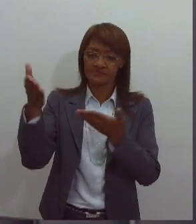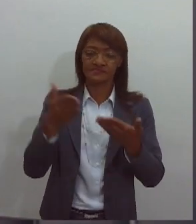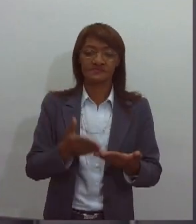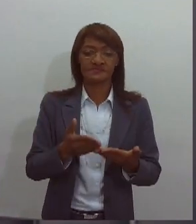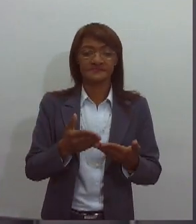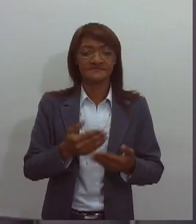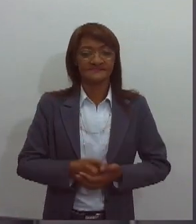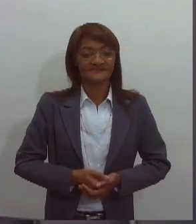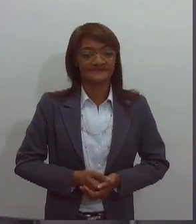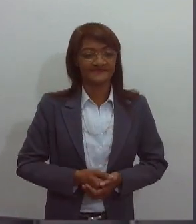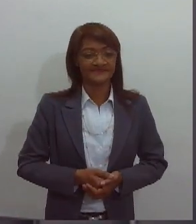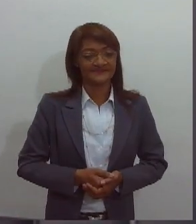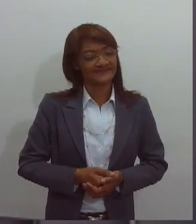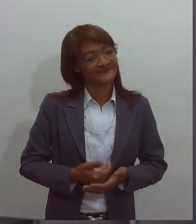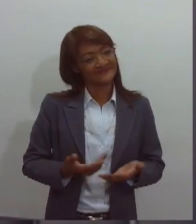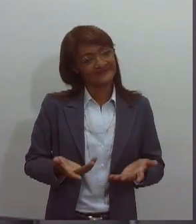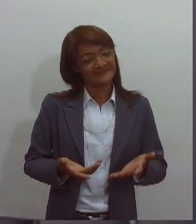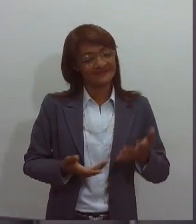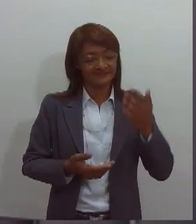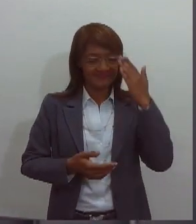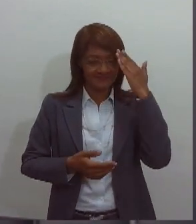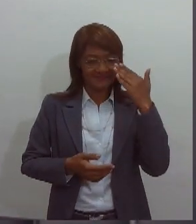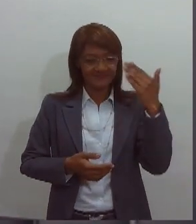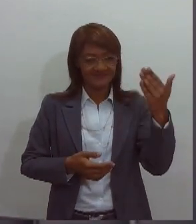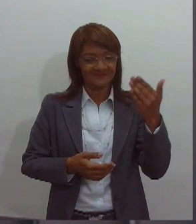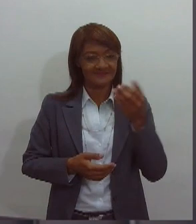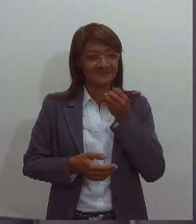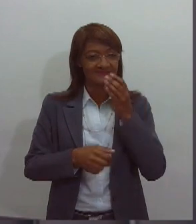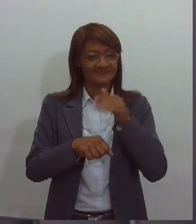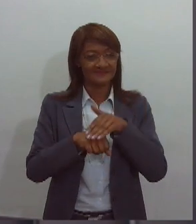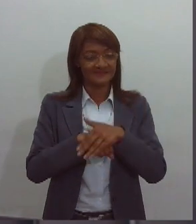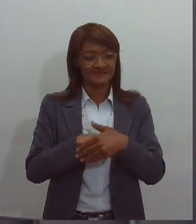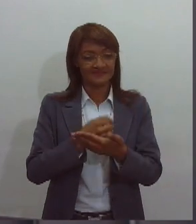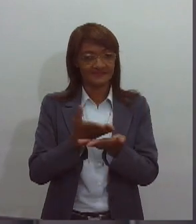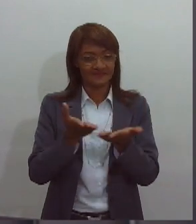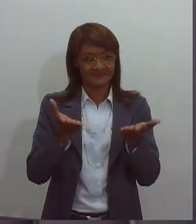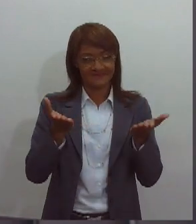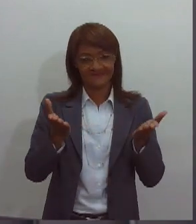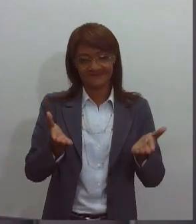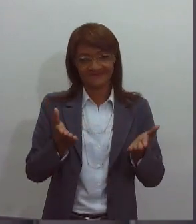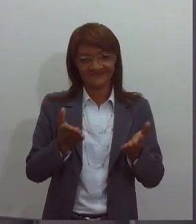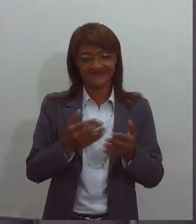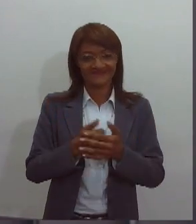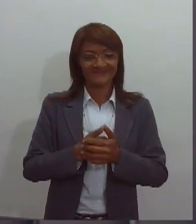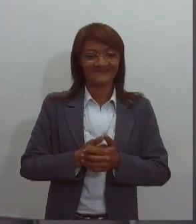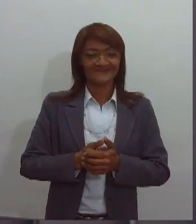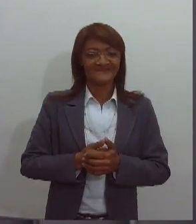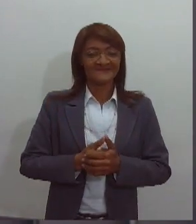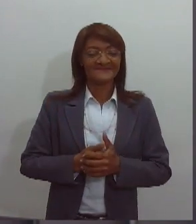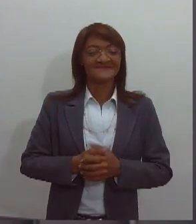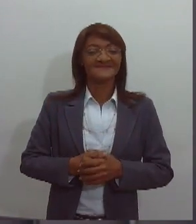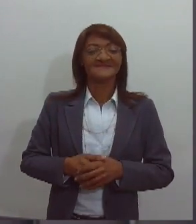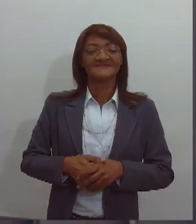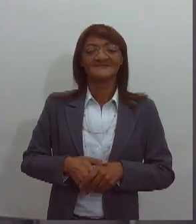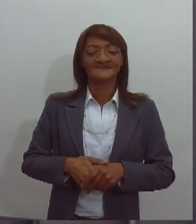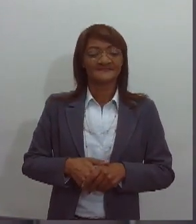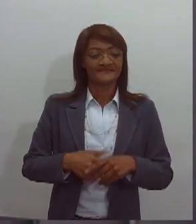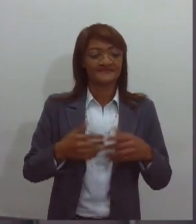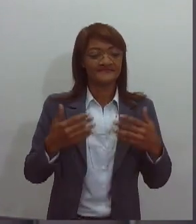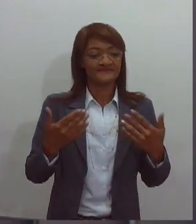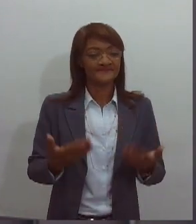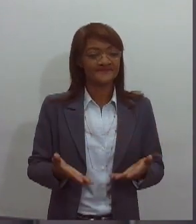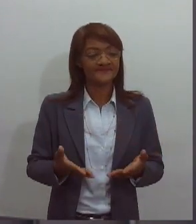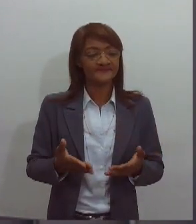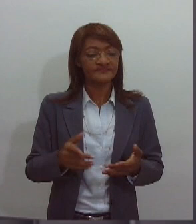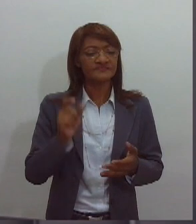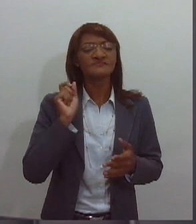Bem, muito obrigado. Boa noite a todos. Boa noite a todas que estão escutando até agora. Walter, o que vem a ser